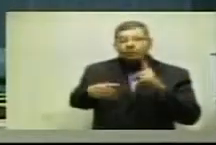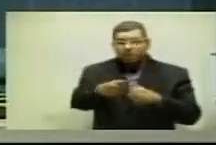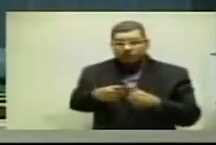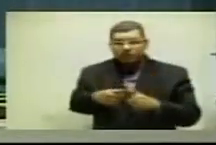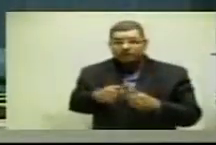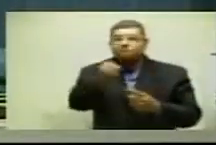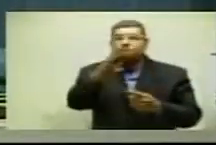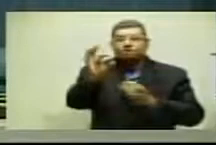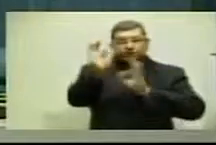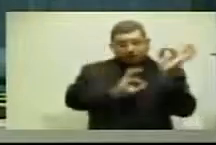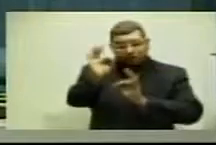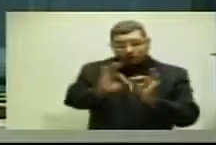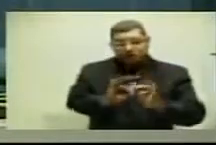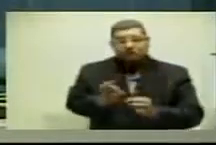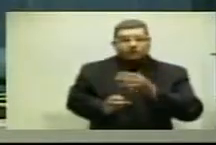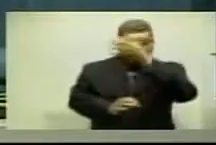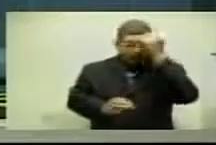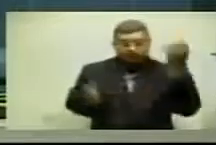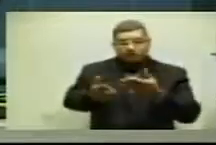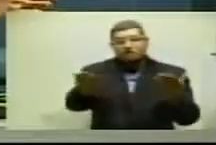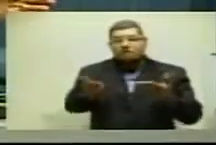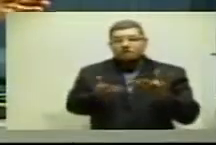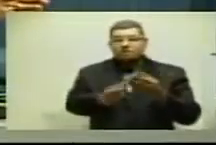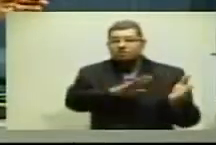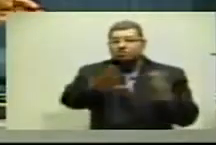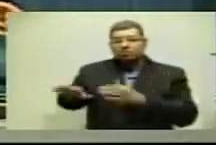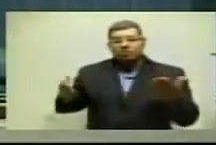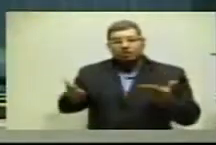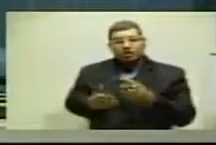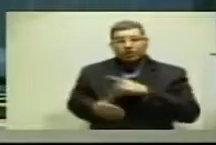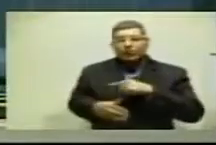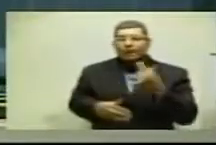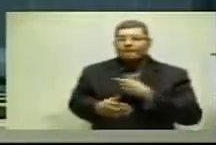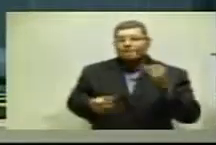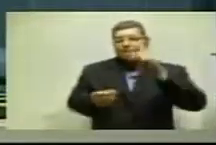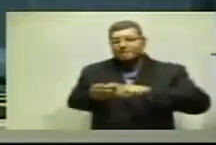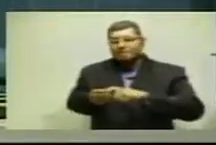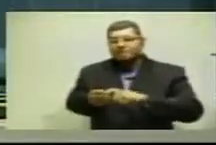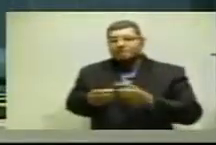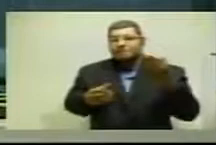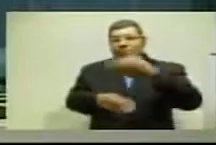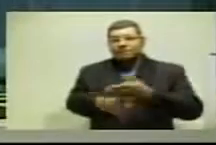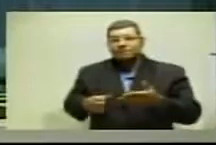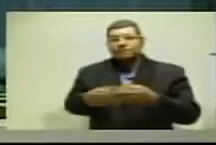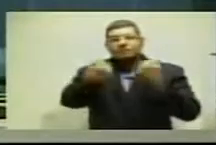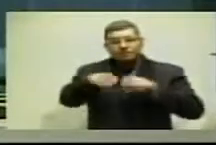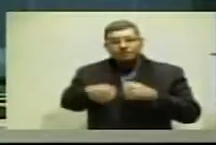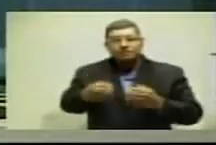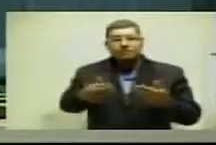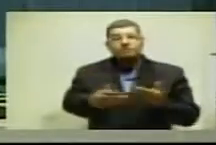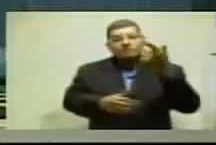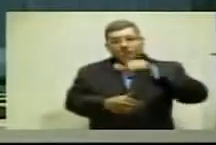justamente por conta do modelo Zona Franca de Manaus. A hora que ele deixar de existir, nós voltaremos a ser os últimos e